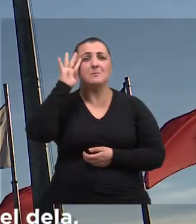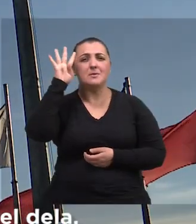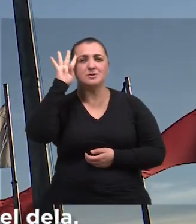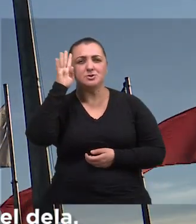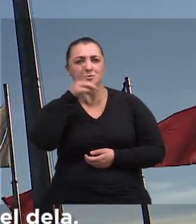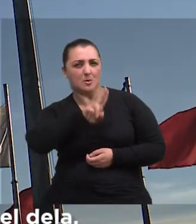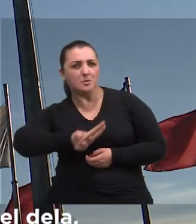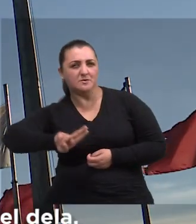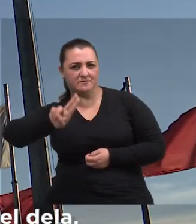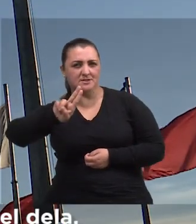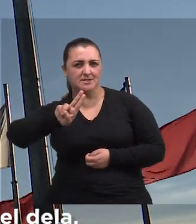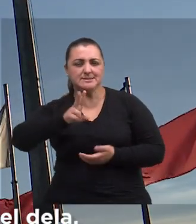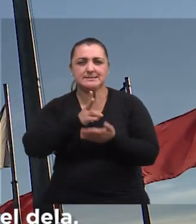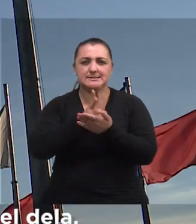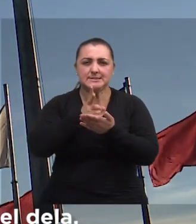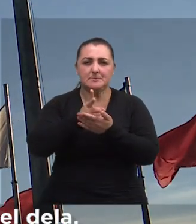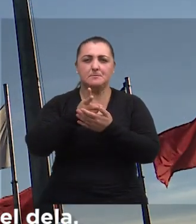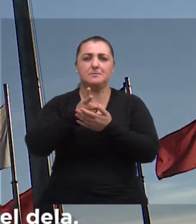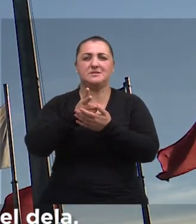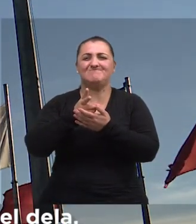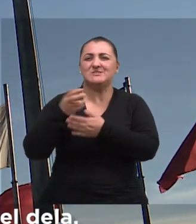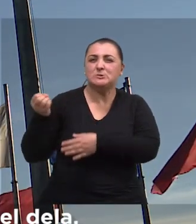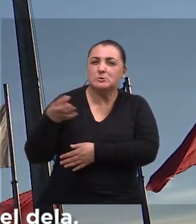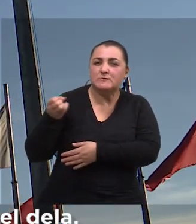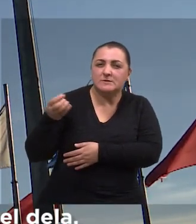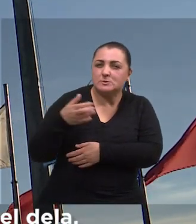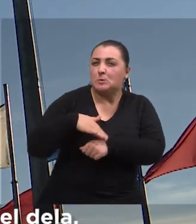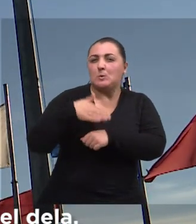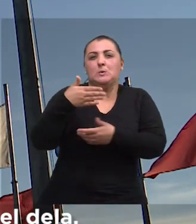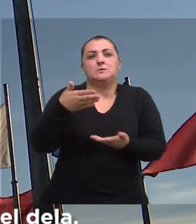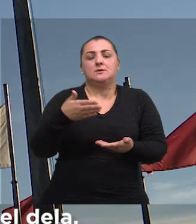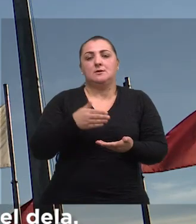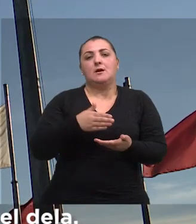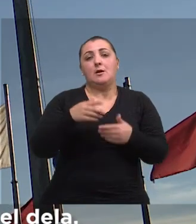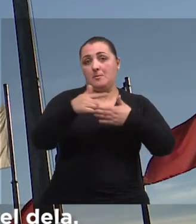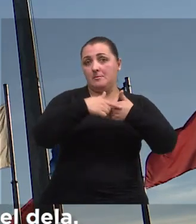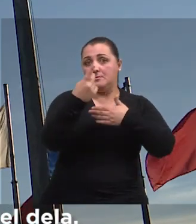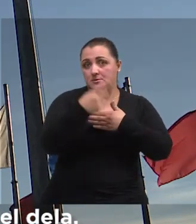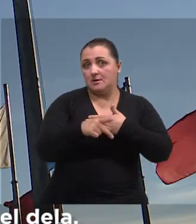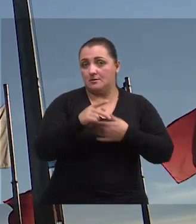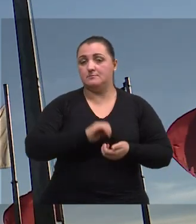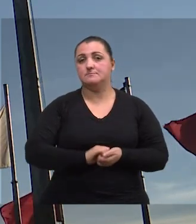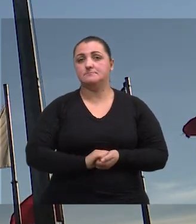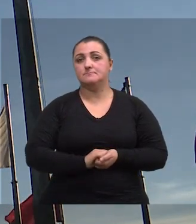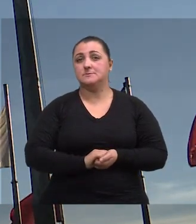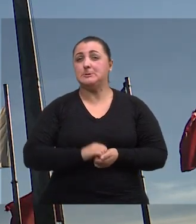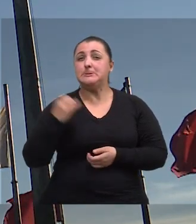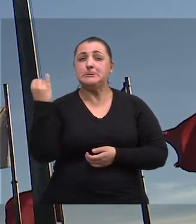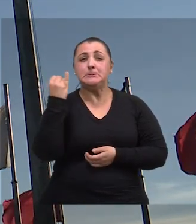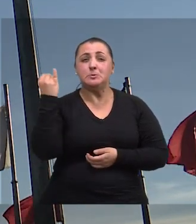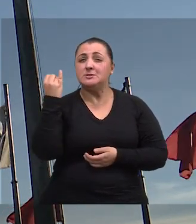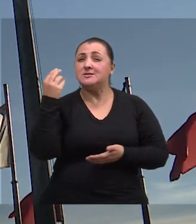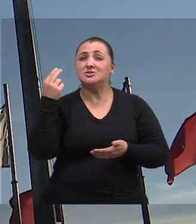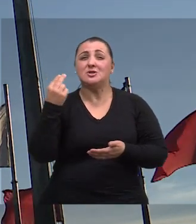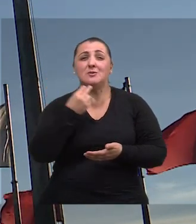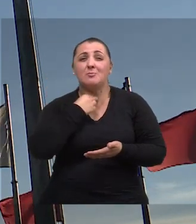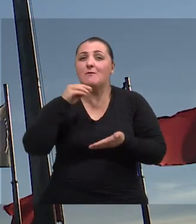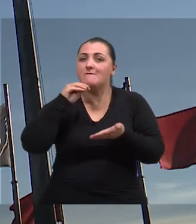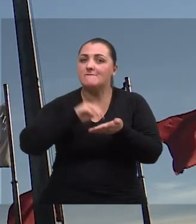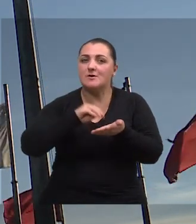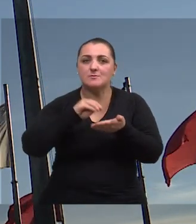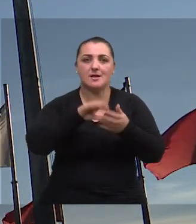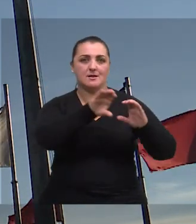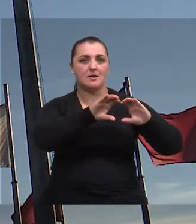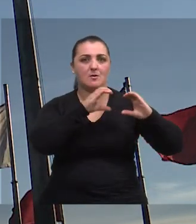Eu imagino uma universidade cada vez mais inovadora, que é o papel dela, indispensável para